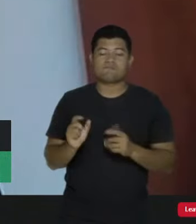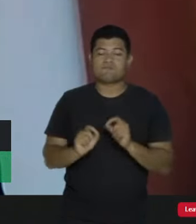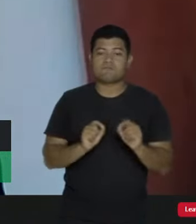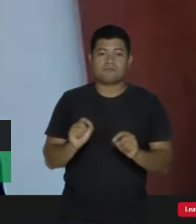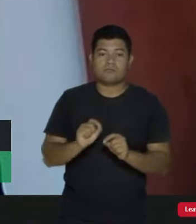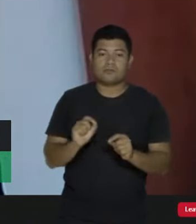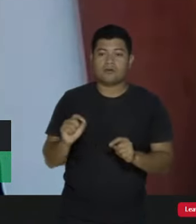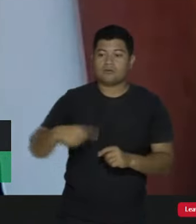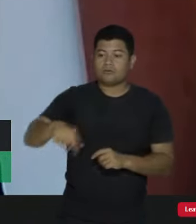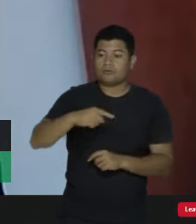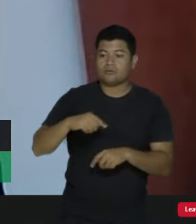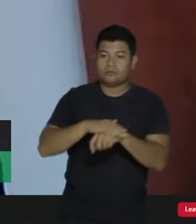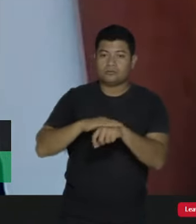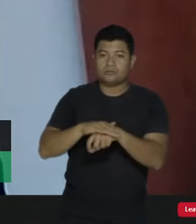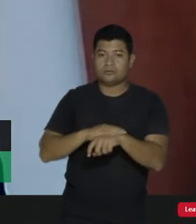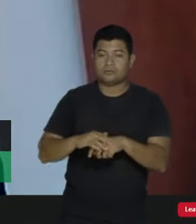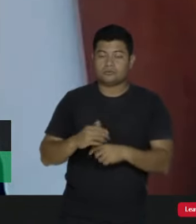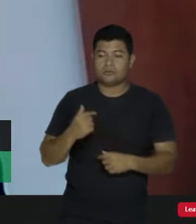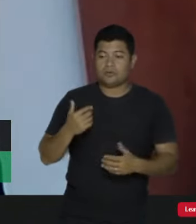O que se falou e que ficou muito bem